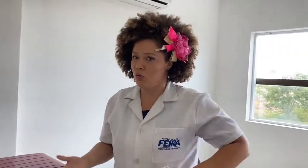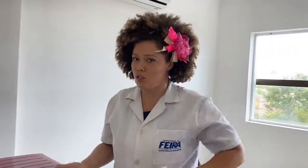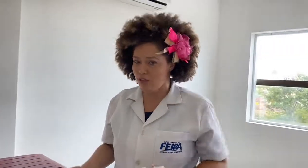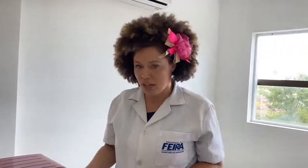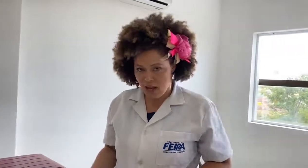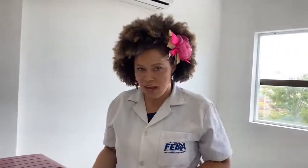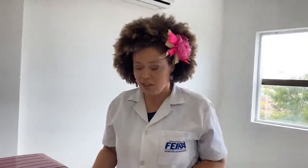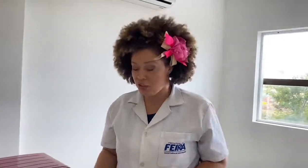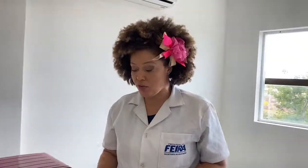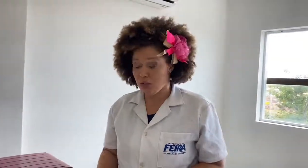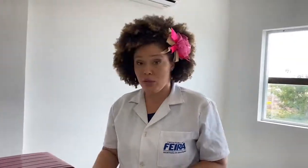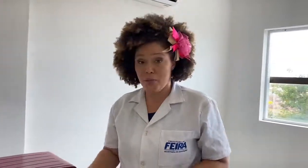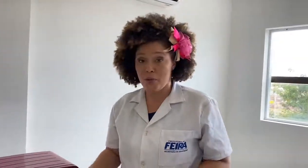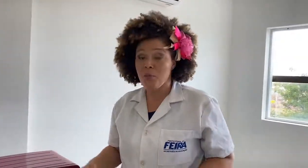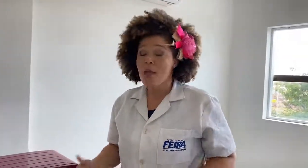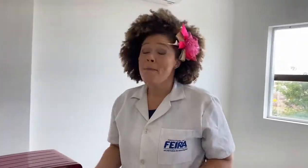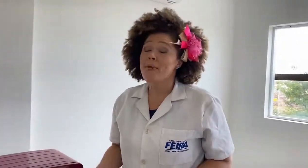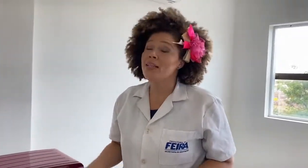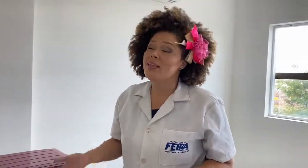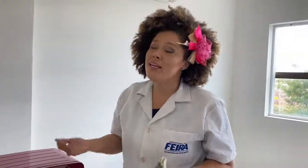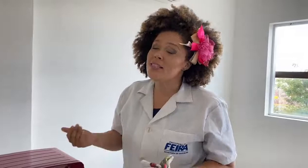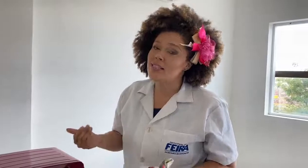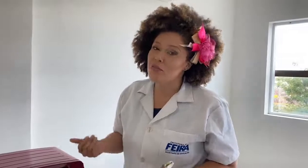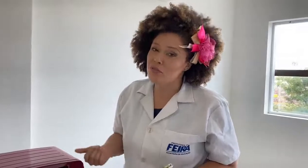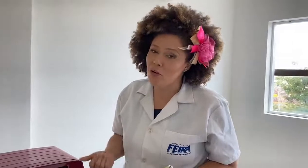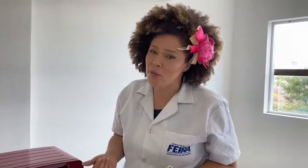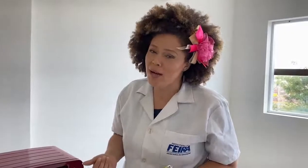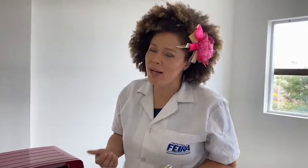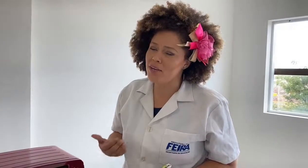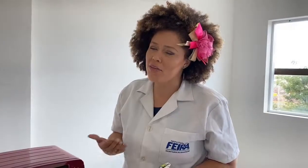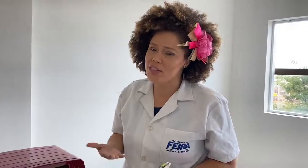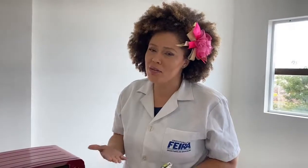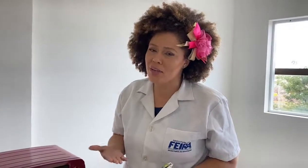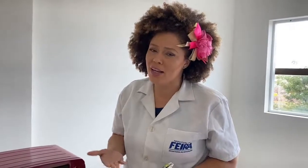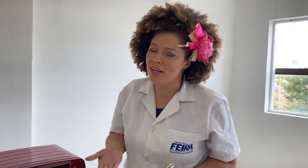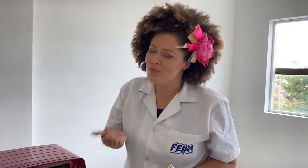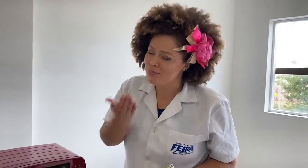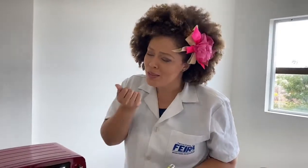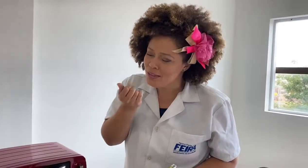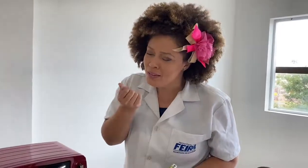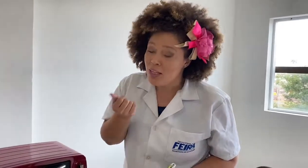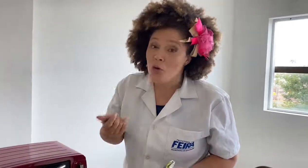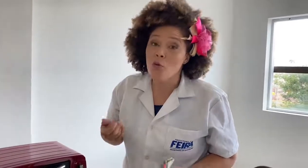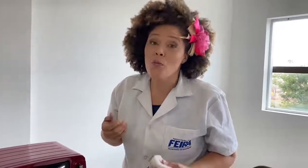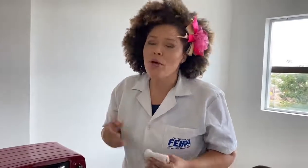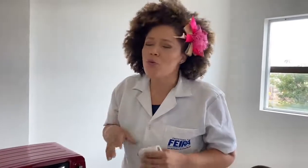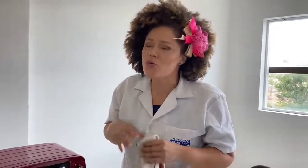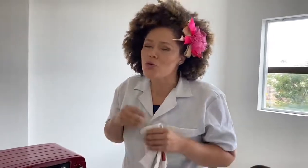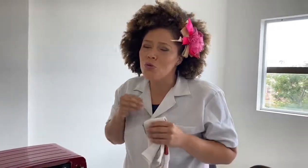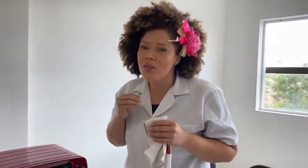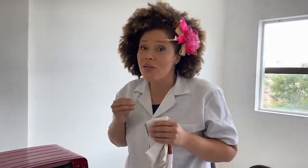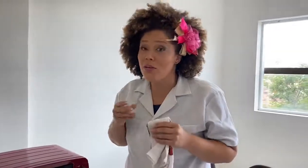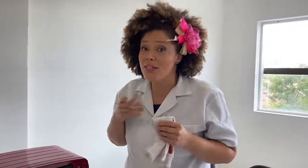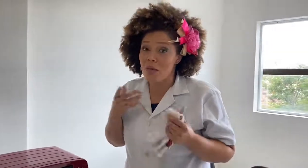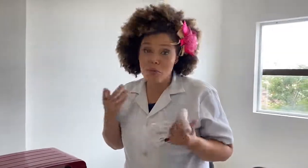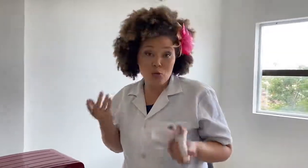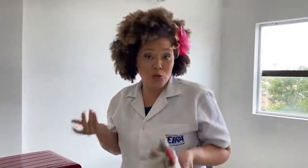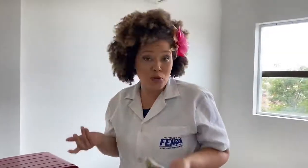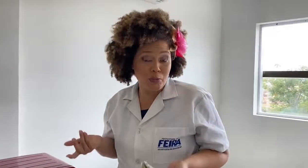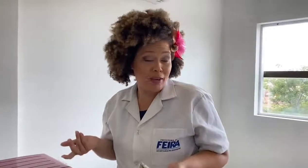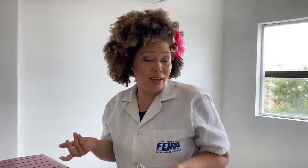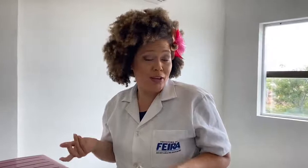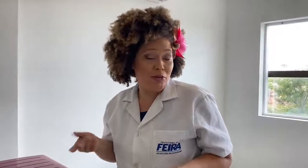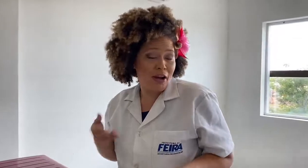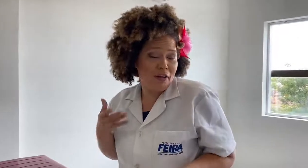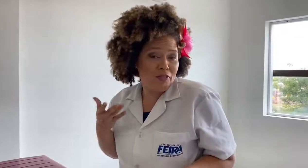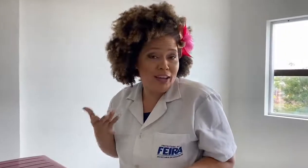nosso bolo esfriar, né? A gente vai dar um tempinho pra desenformar e fazer o quê? Comer com um suquinho, quem sabe um suco